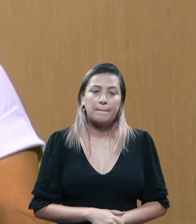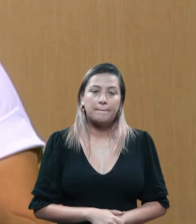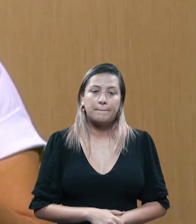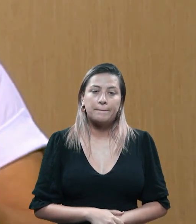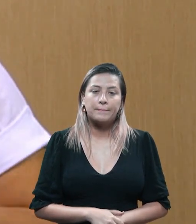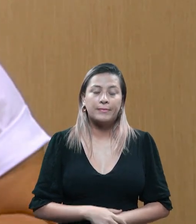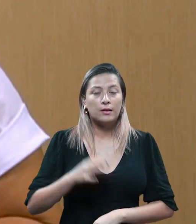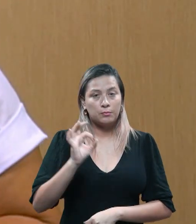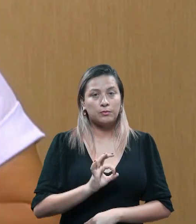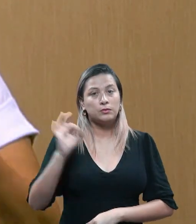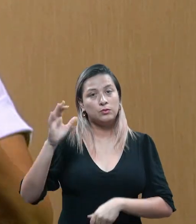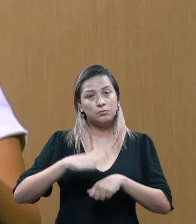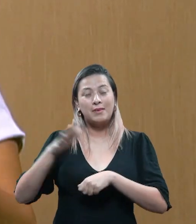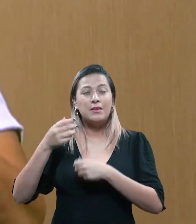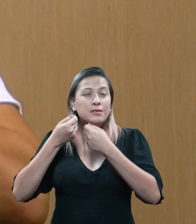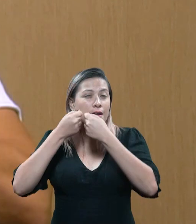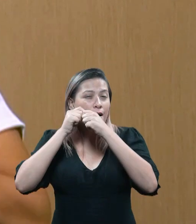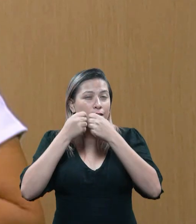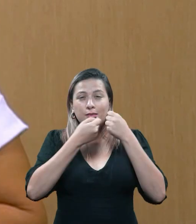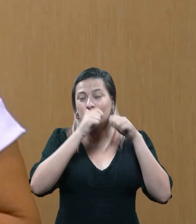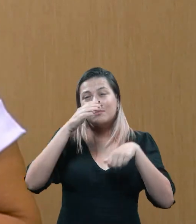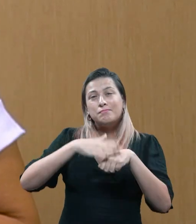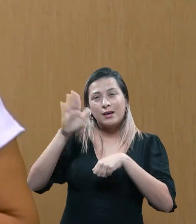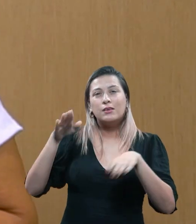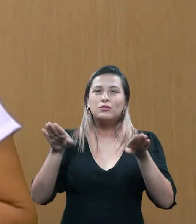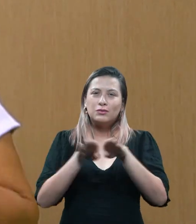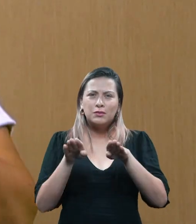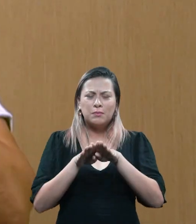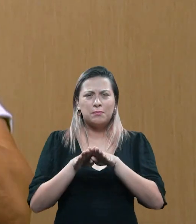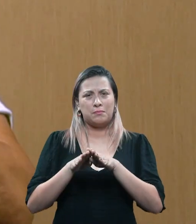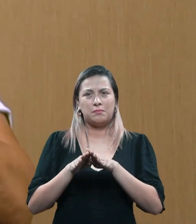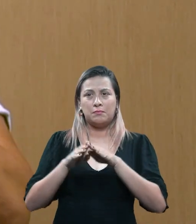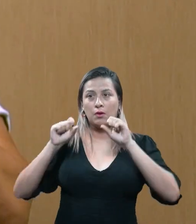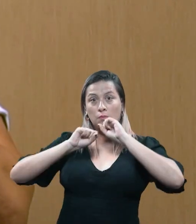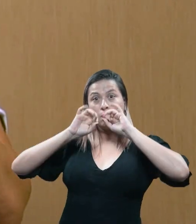maior probabilidade de acne, um brilho mais intenso também.